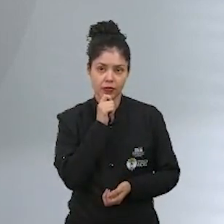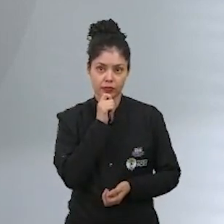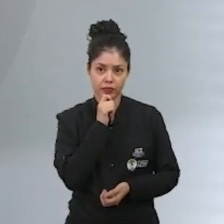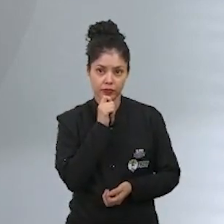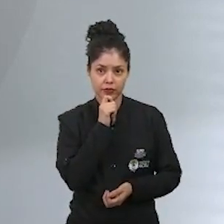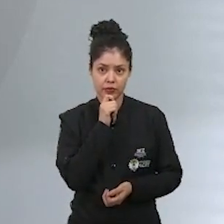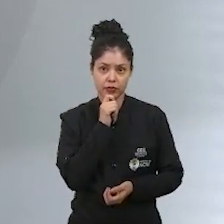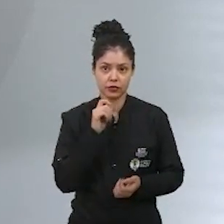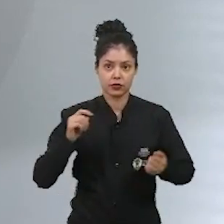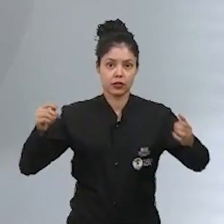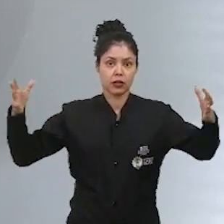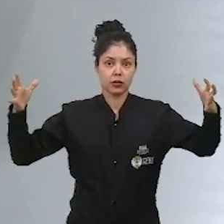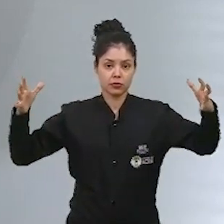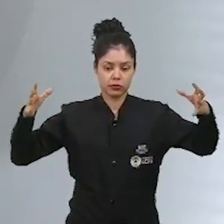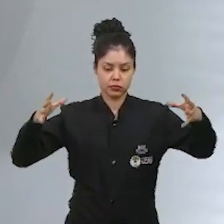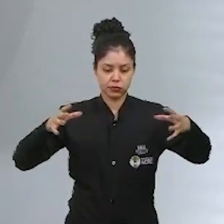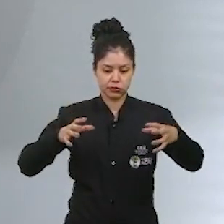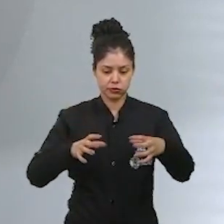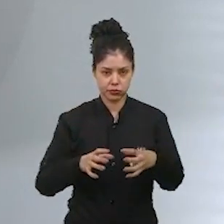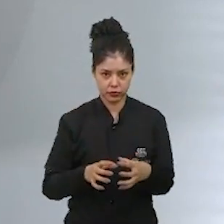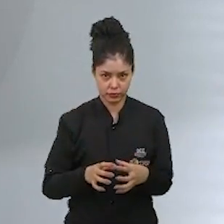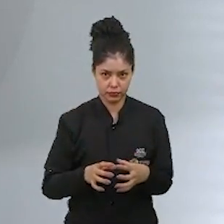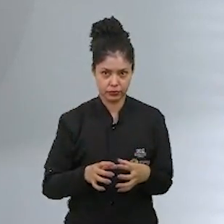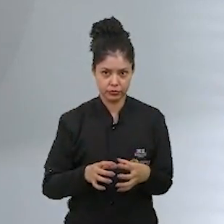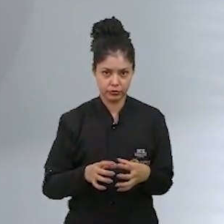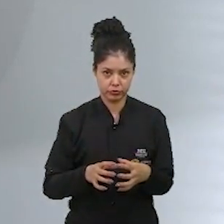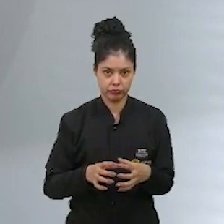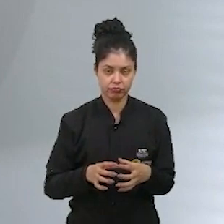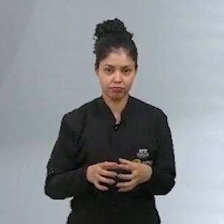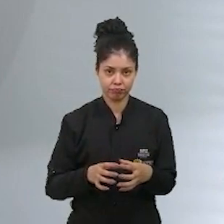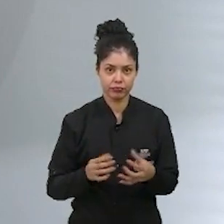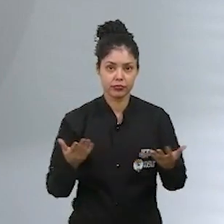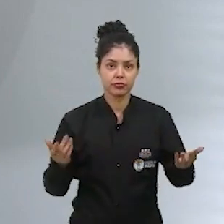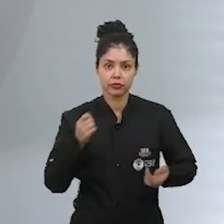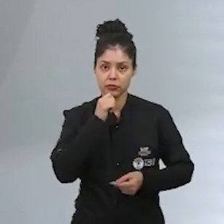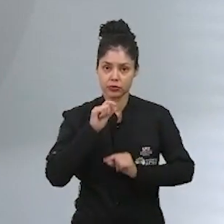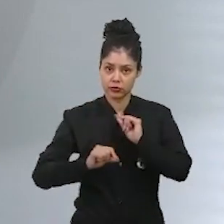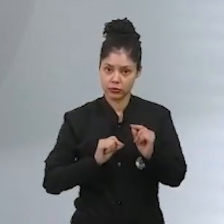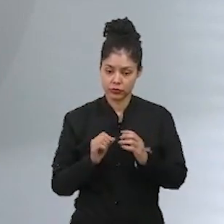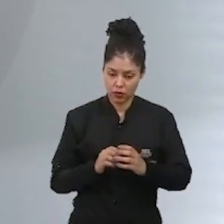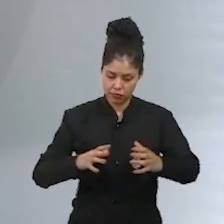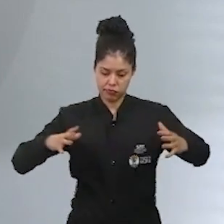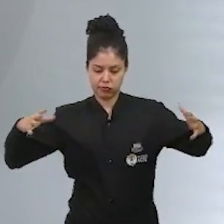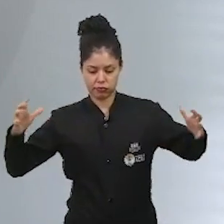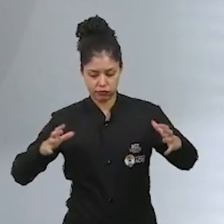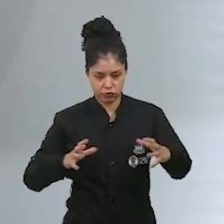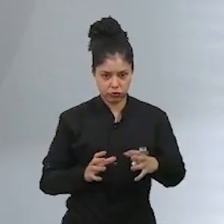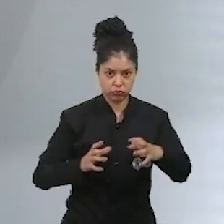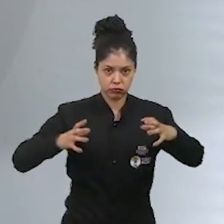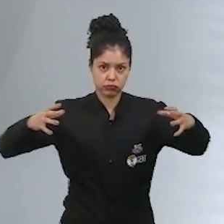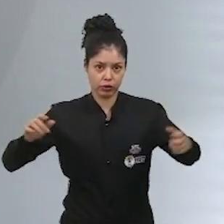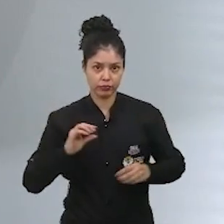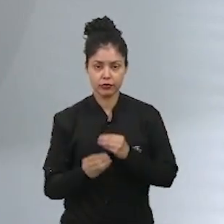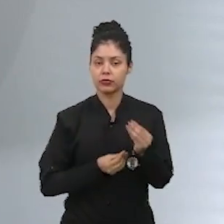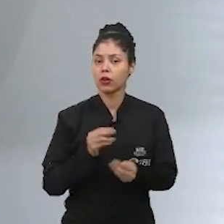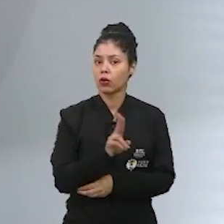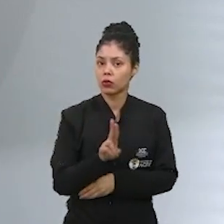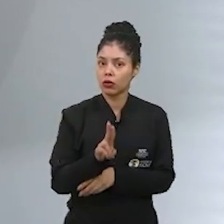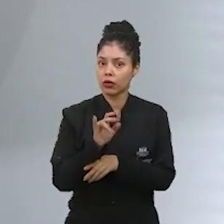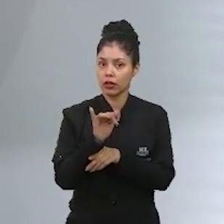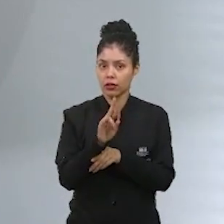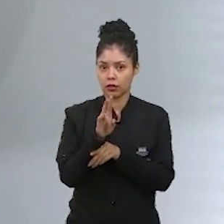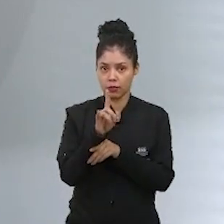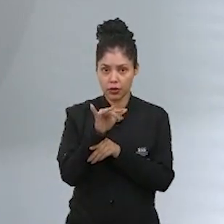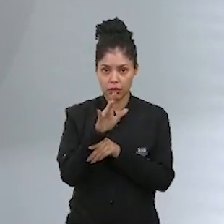mais amena, a rocha tende a compactar. Essa dilatação e essa compactação se chama